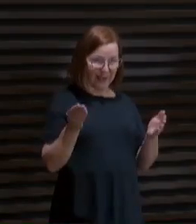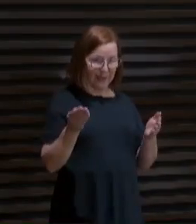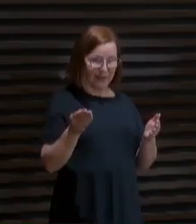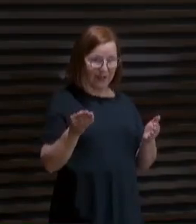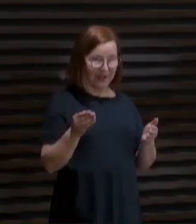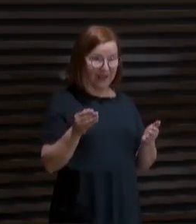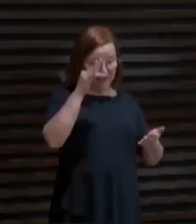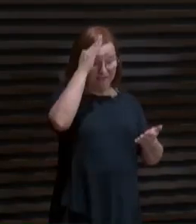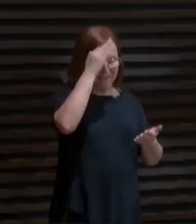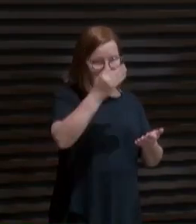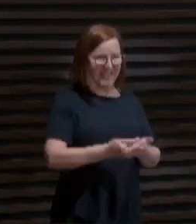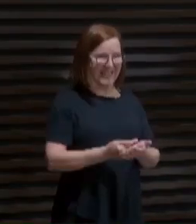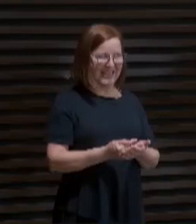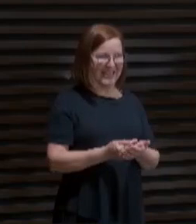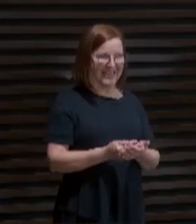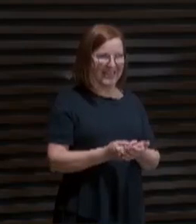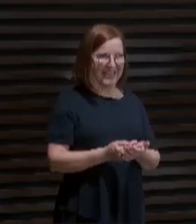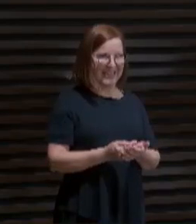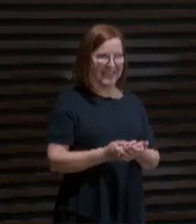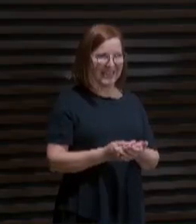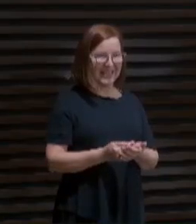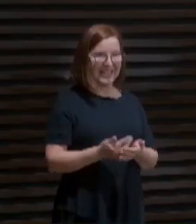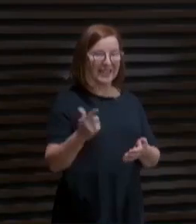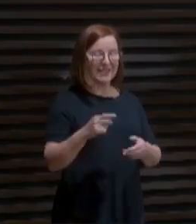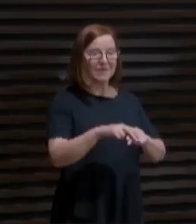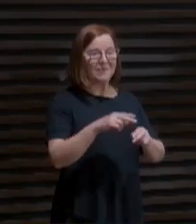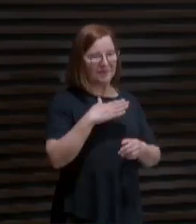fé, que vem por mim.